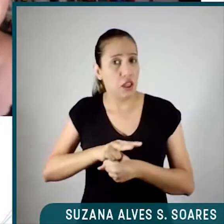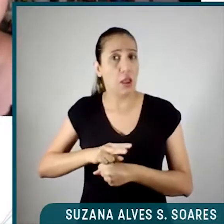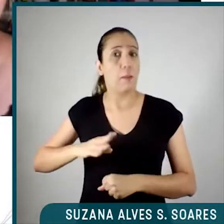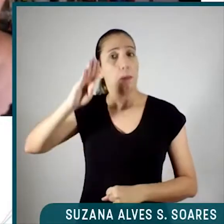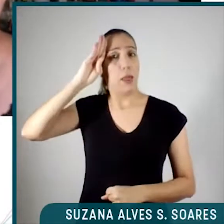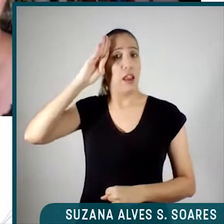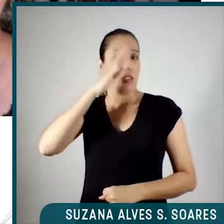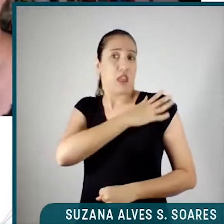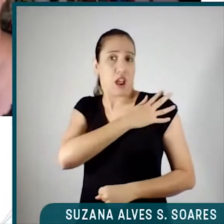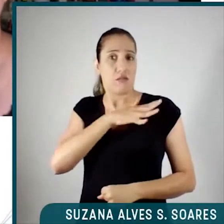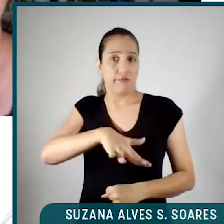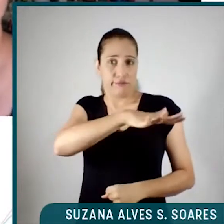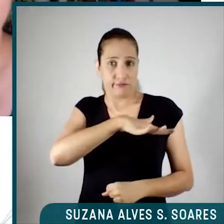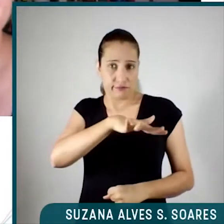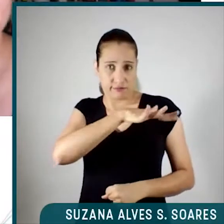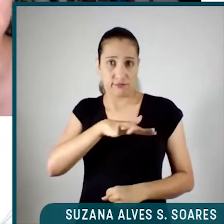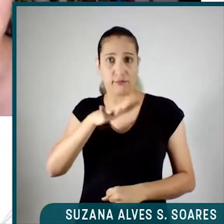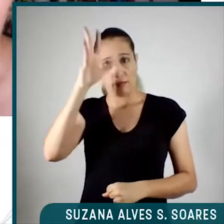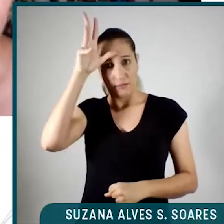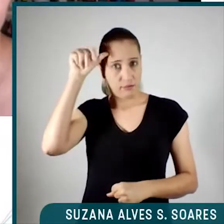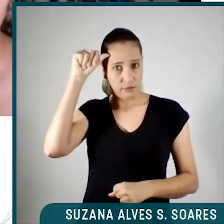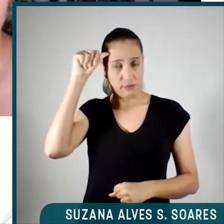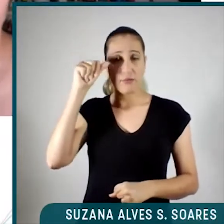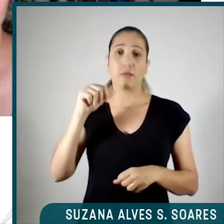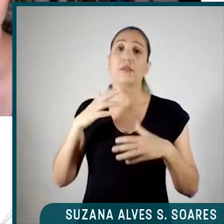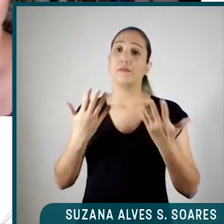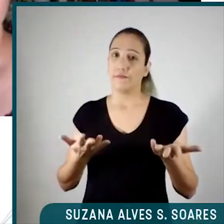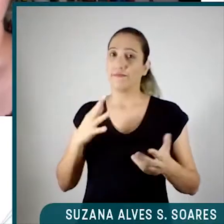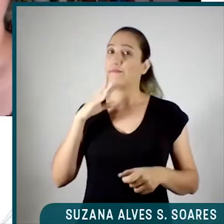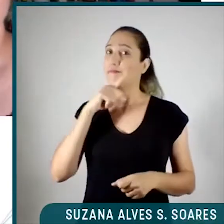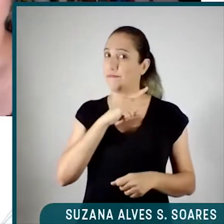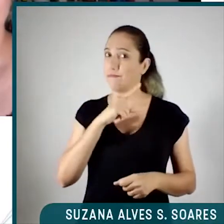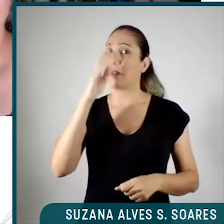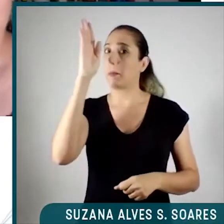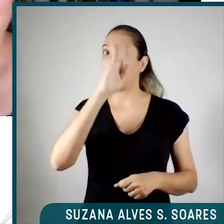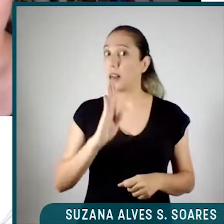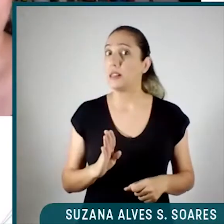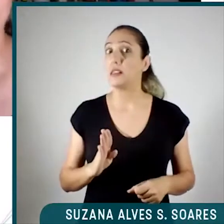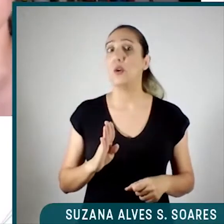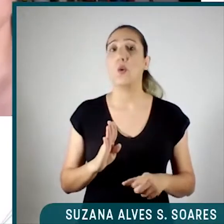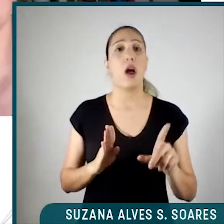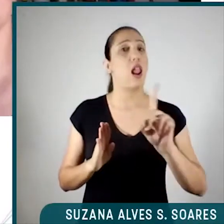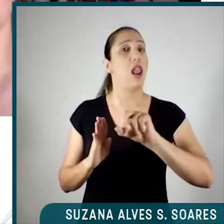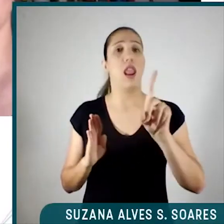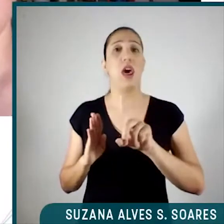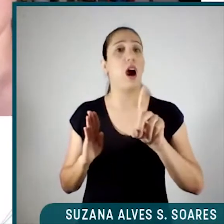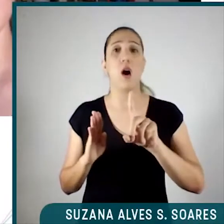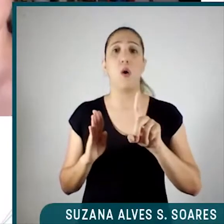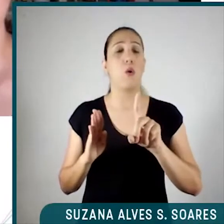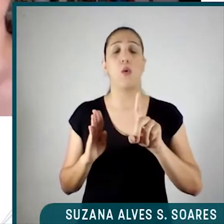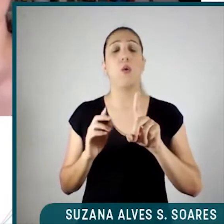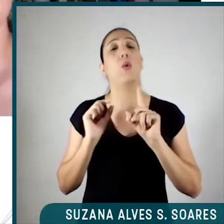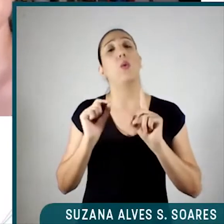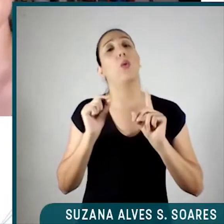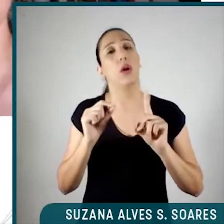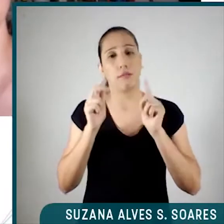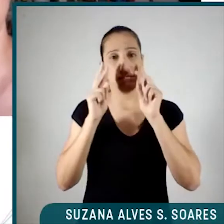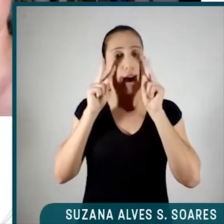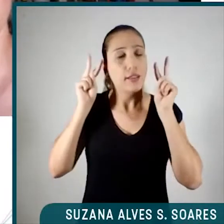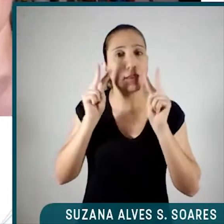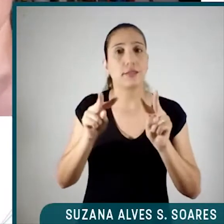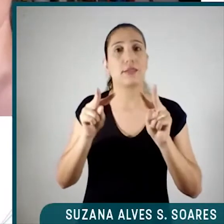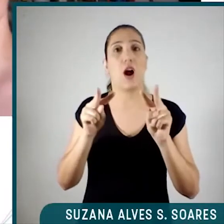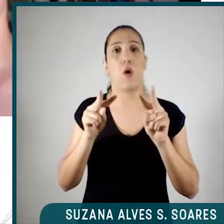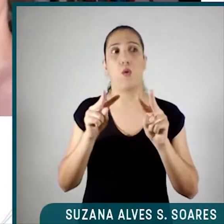Amazônia, é óbvio sinal de que o Brasil não está atualmente prestando atenção ou levando